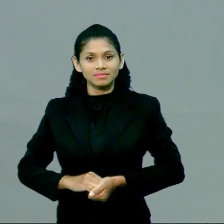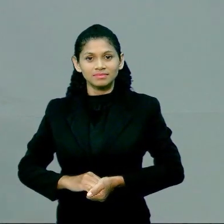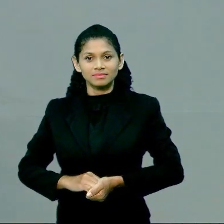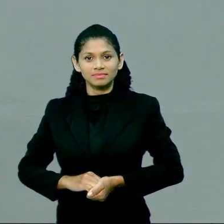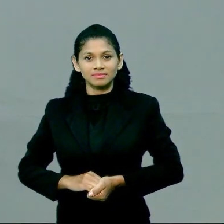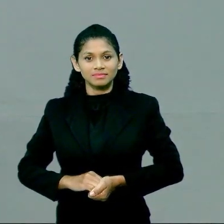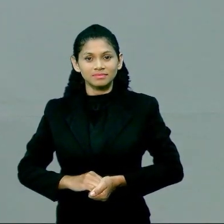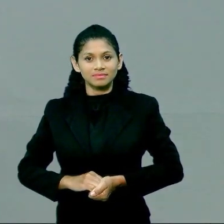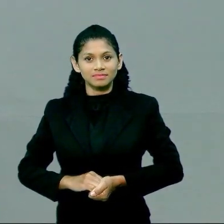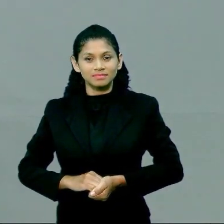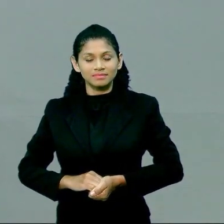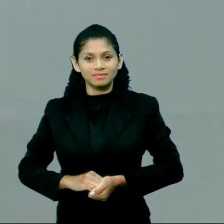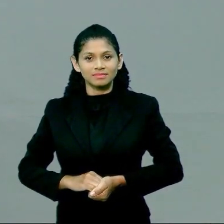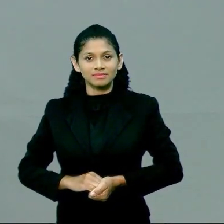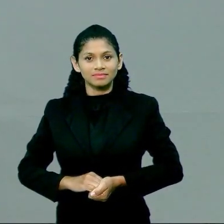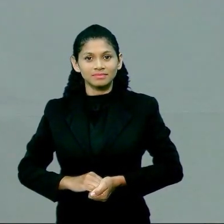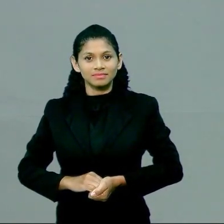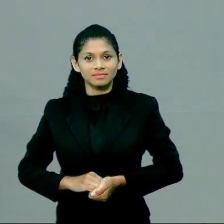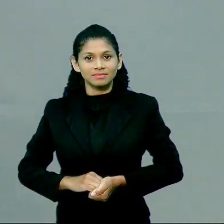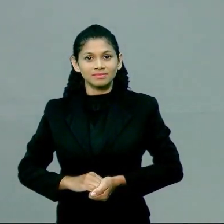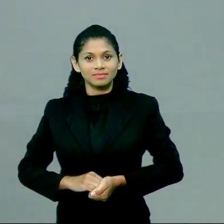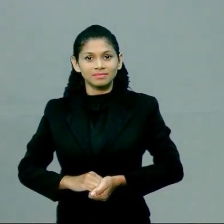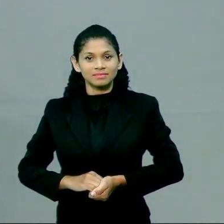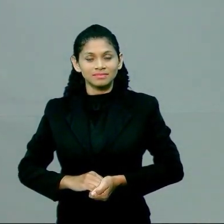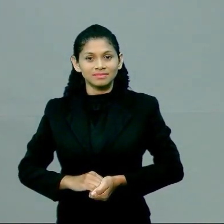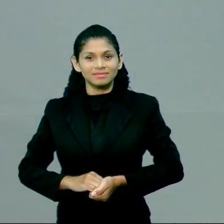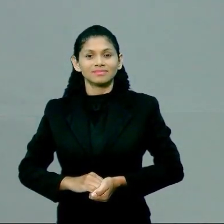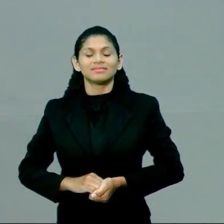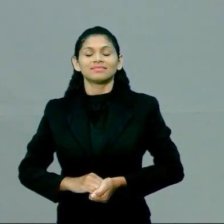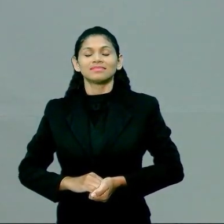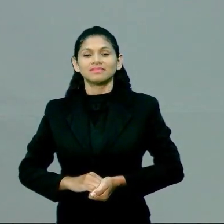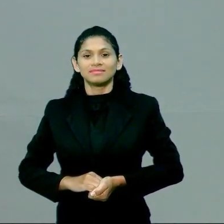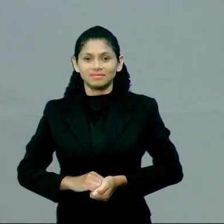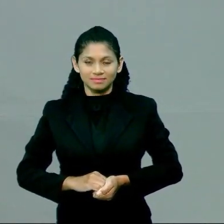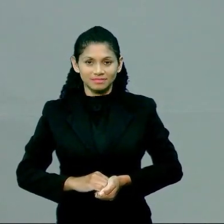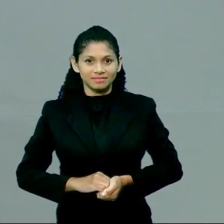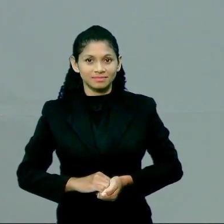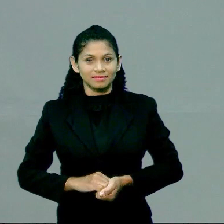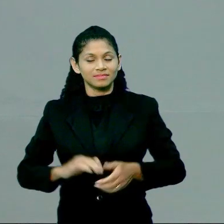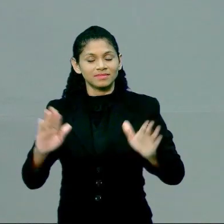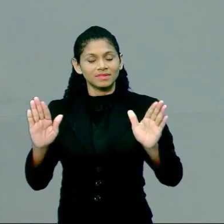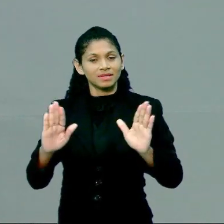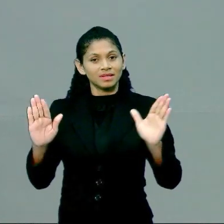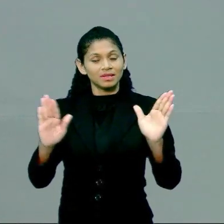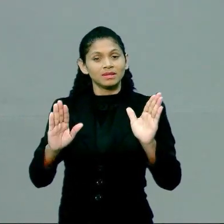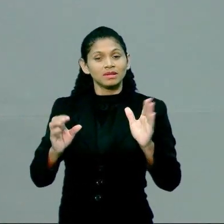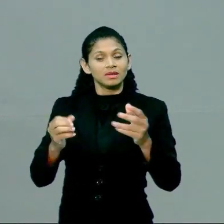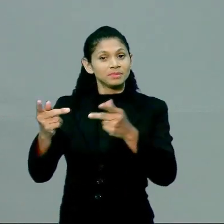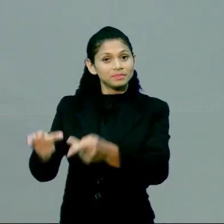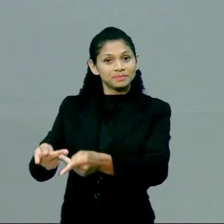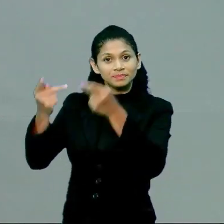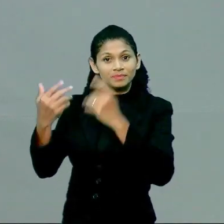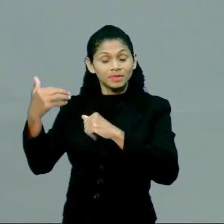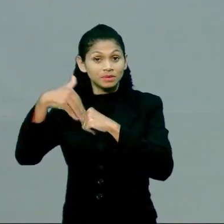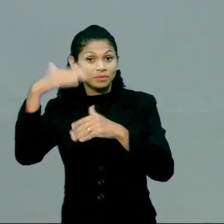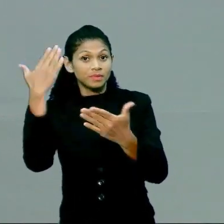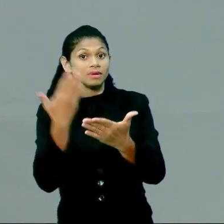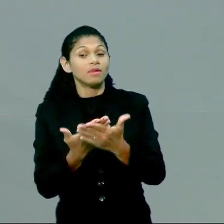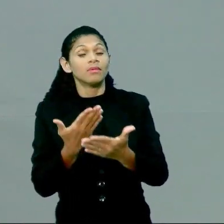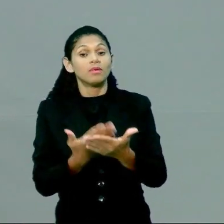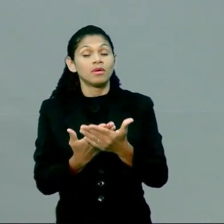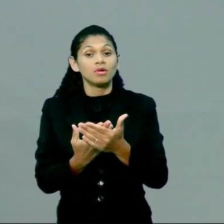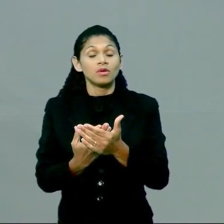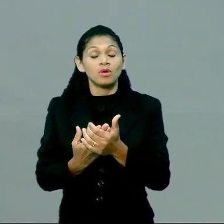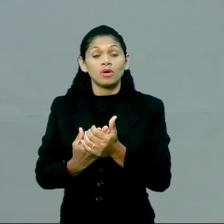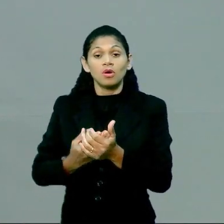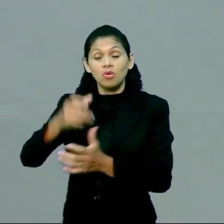espanhola. Vamos estudar? Vamos! Então, galerinha do Pré-ENEM Legal, sejam bem-vindos a mais uma aula. Eu